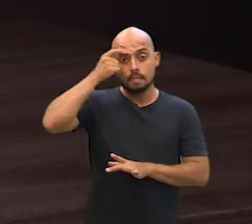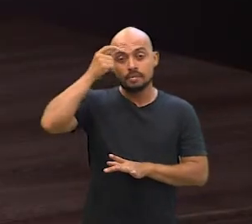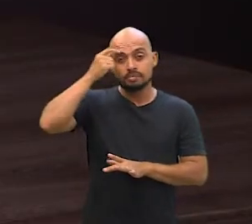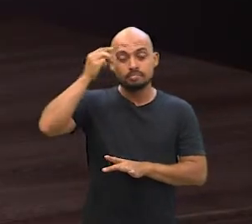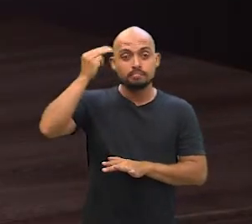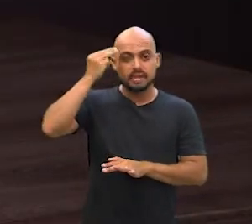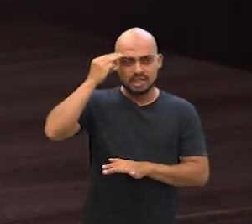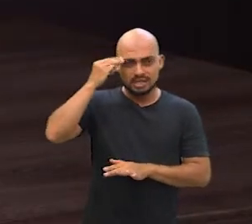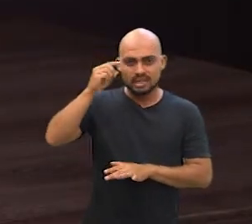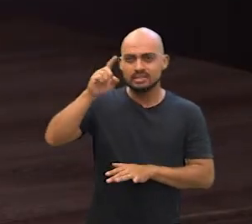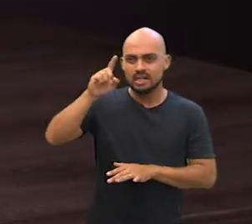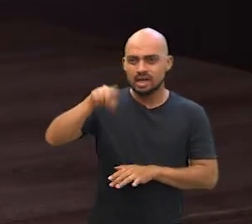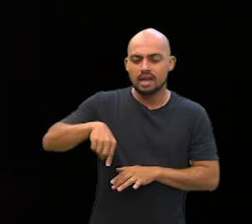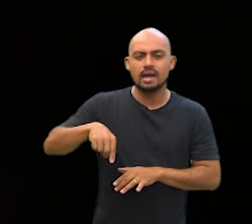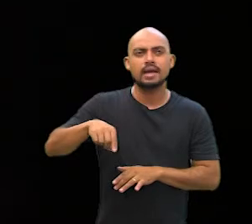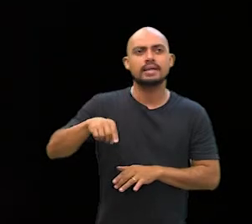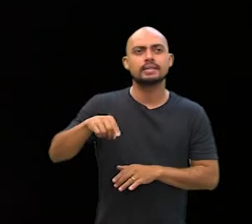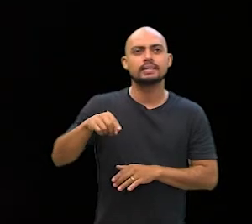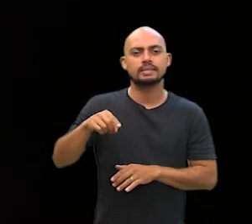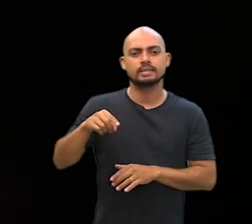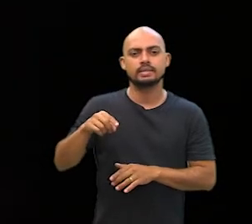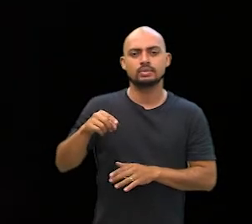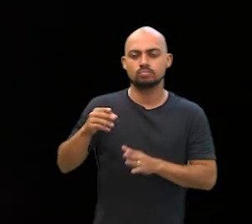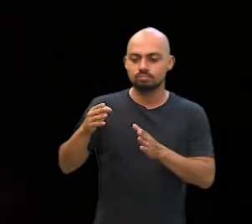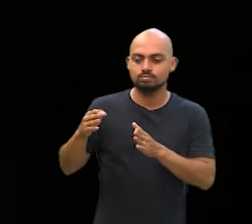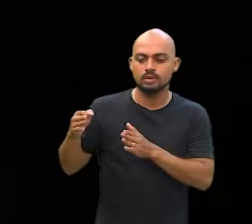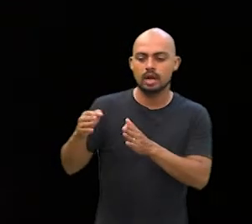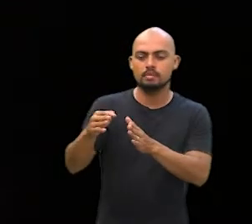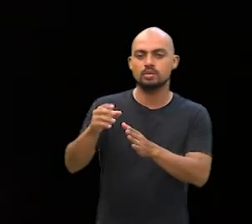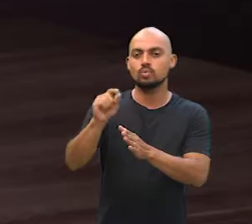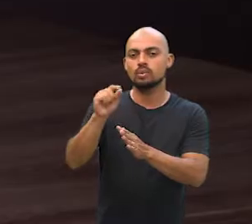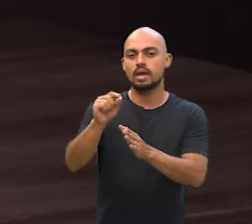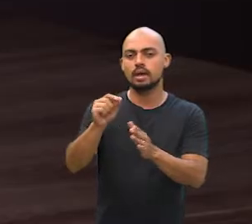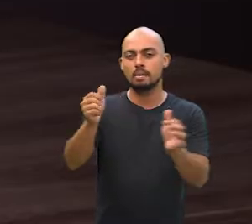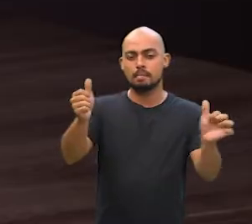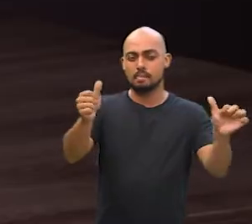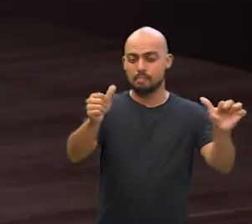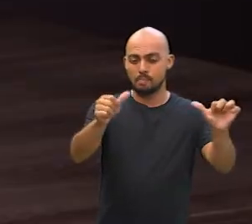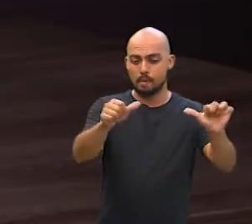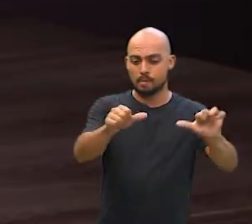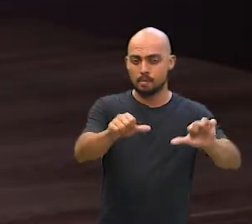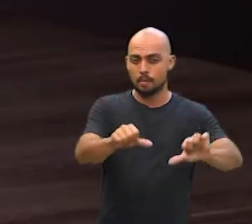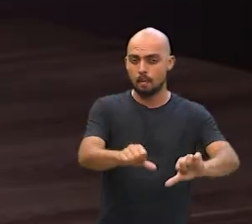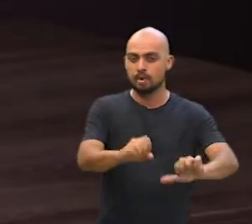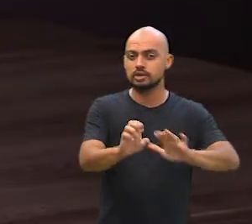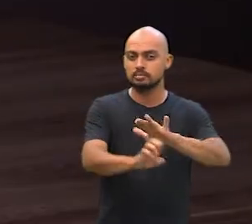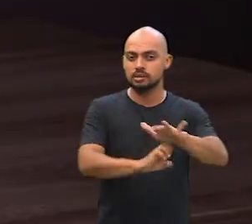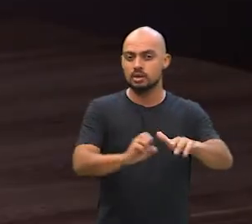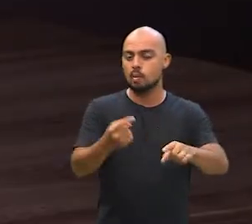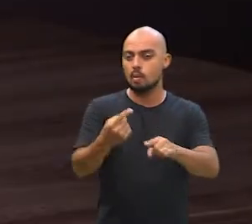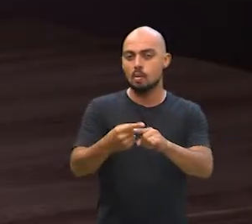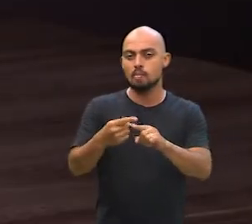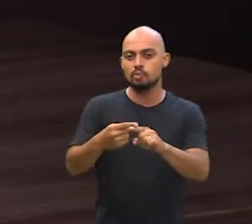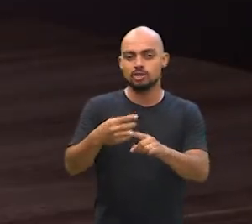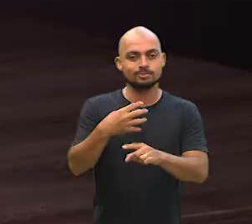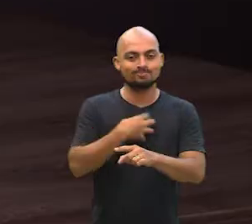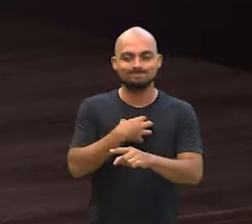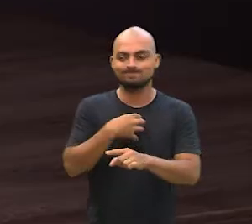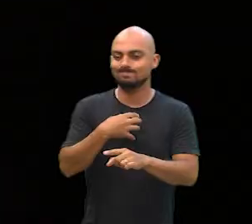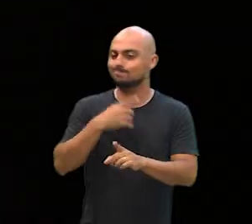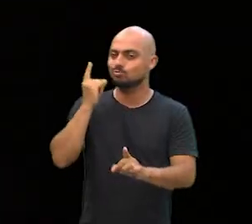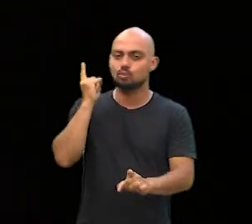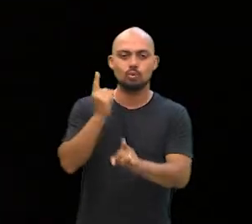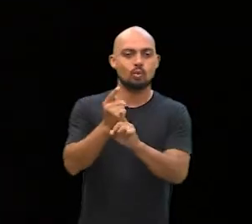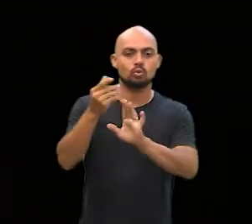mentalidade, isso já é um apontamento de que o negócio talvez não dê certo porque ela ainda não encontrou justamente